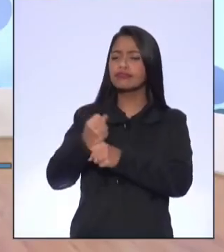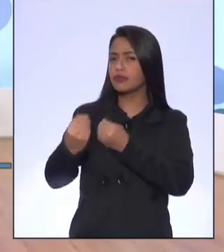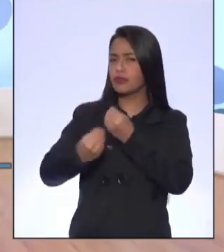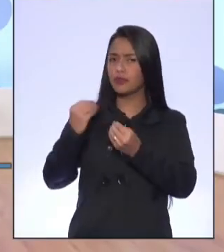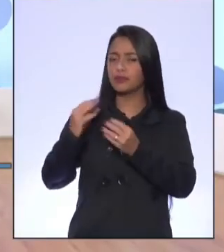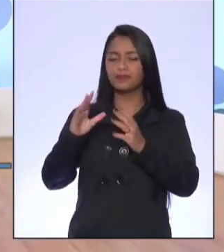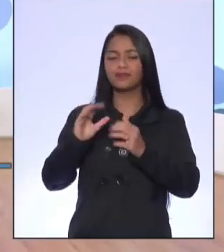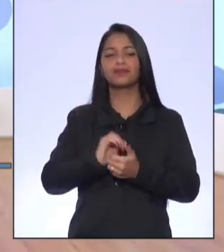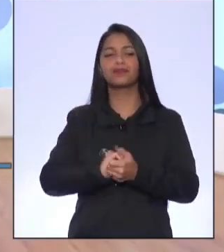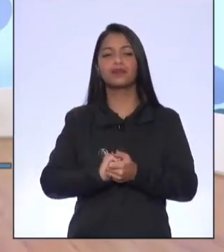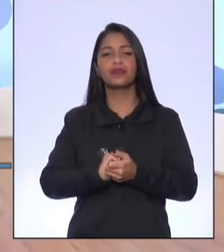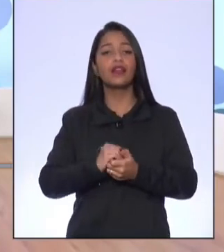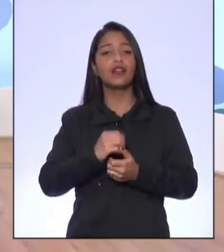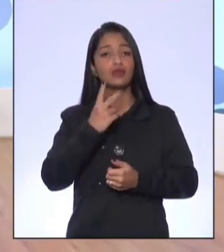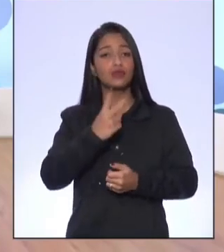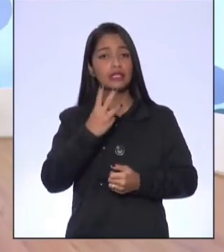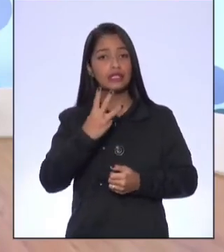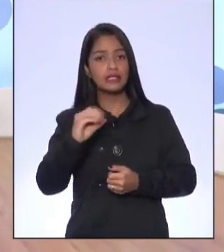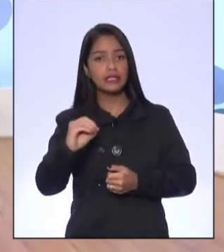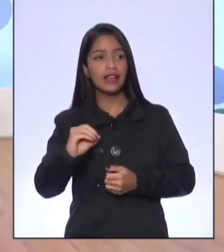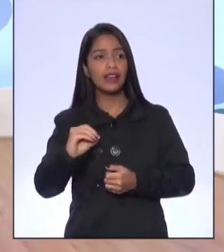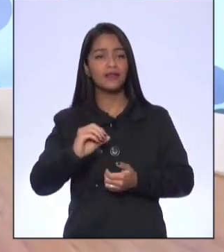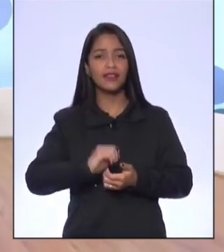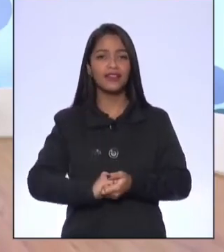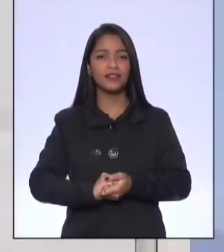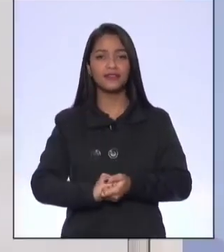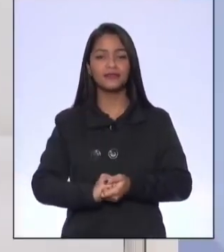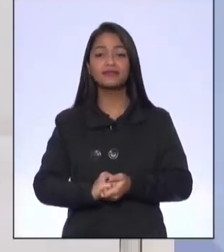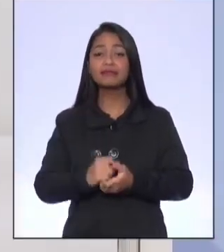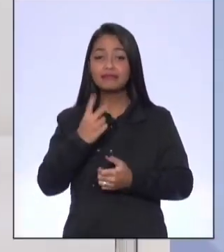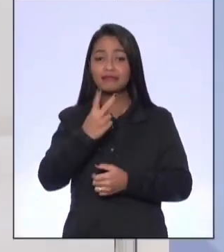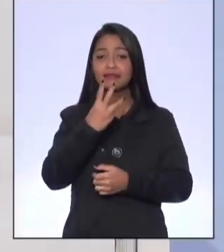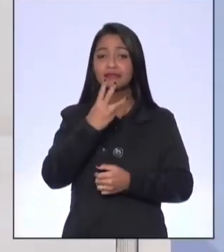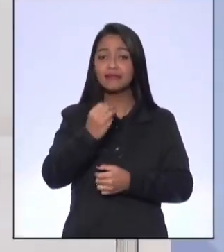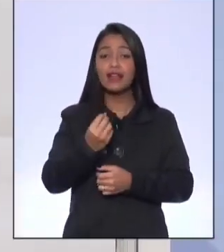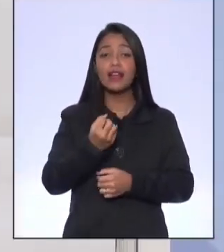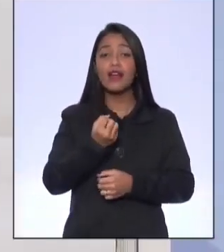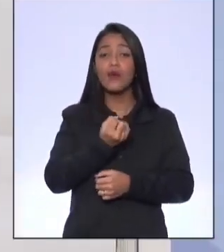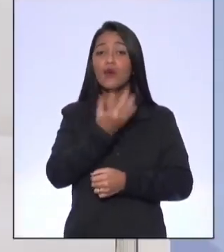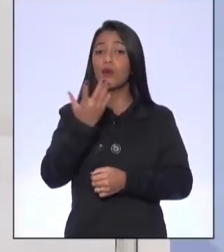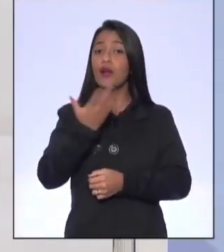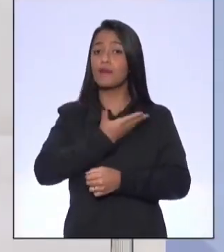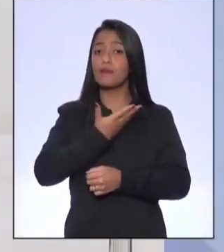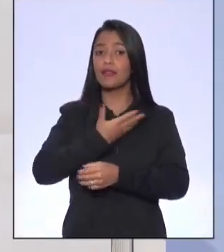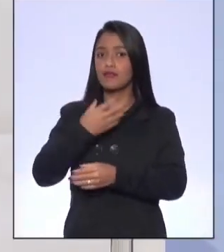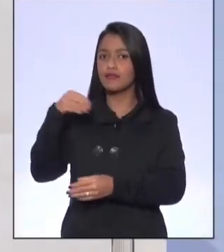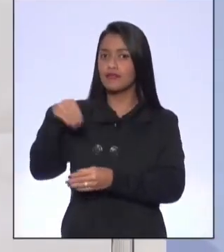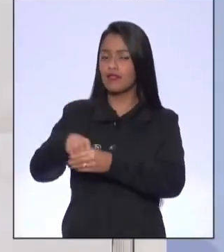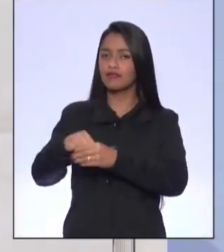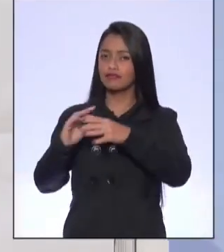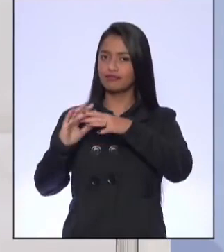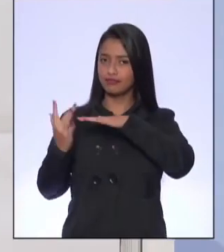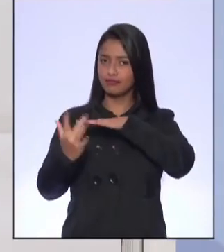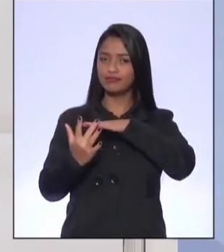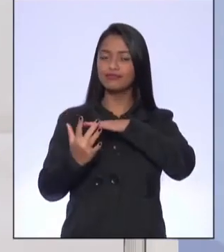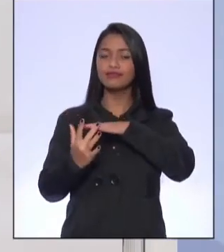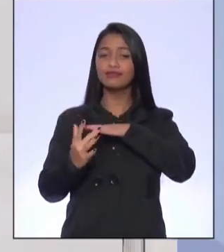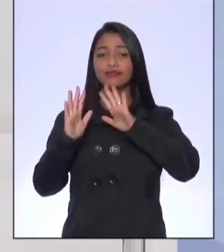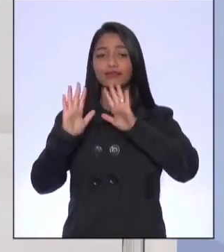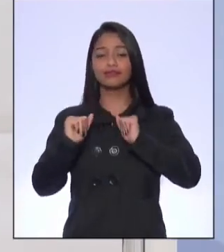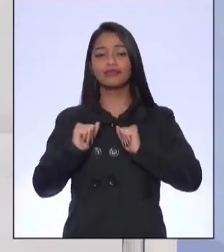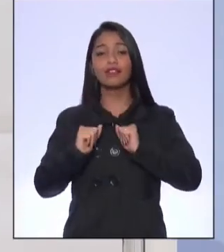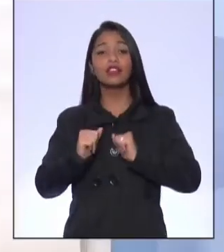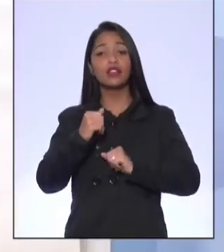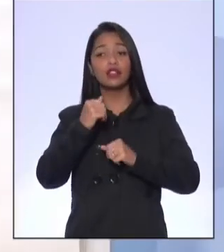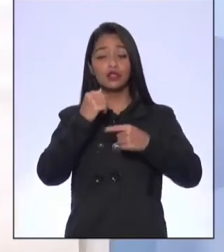então 230 era o número, né, de amigos que ela tinha nessa rede social. E eu quero saber que 2/5 saíram, né,